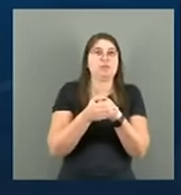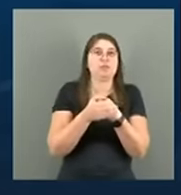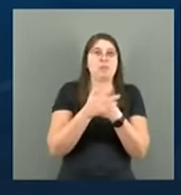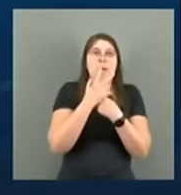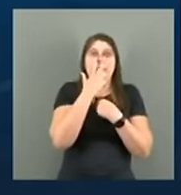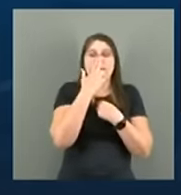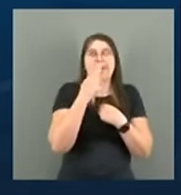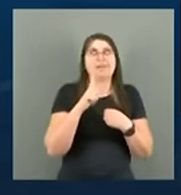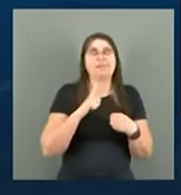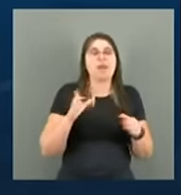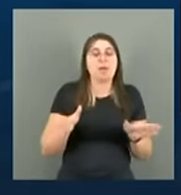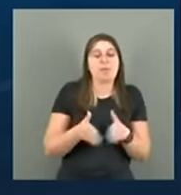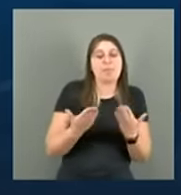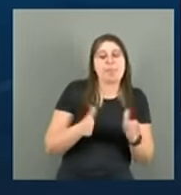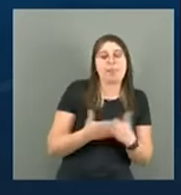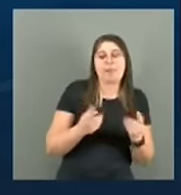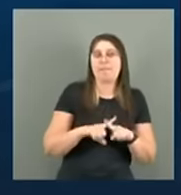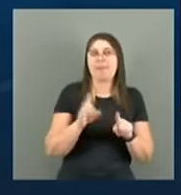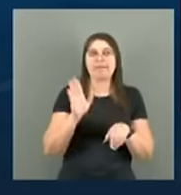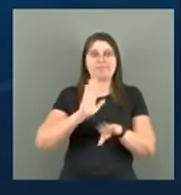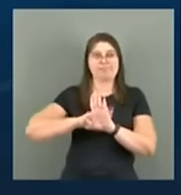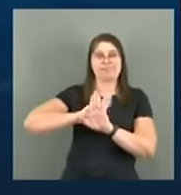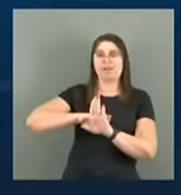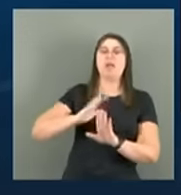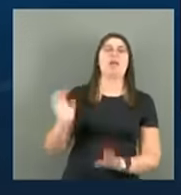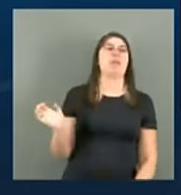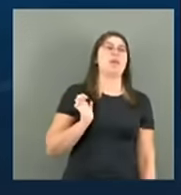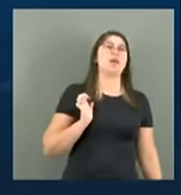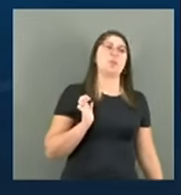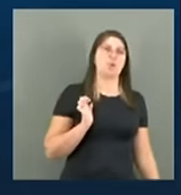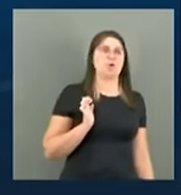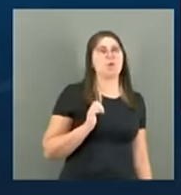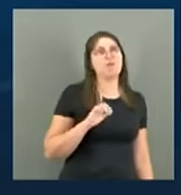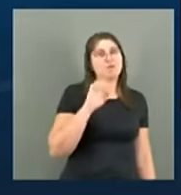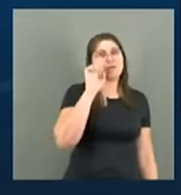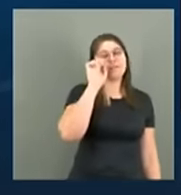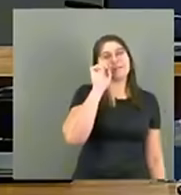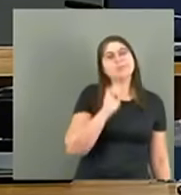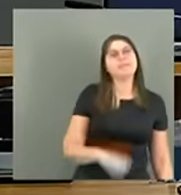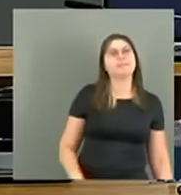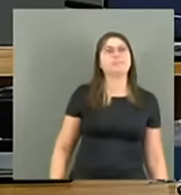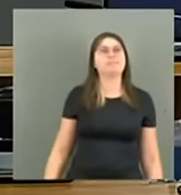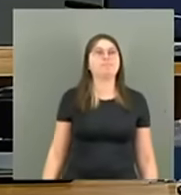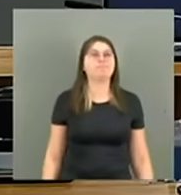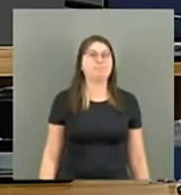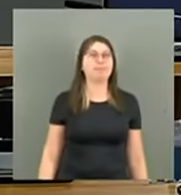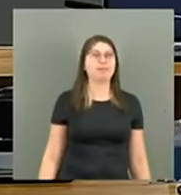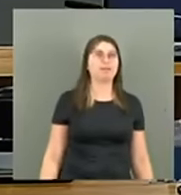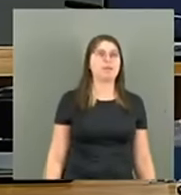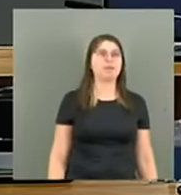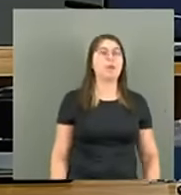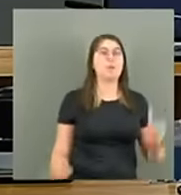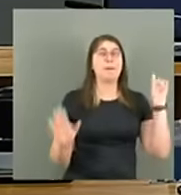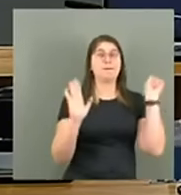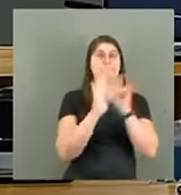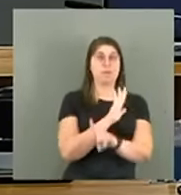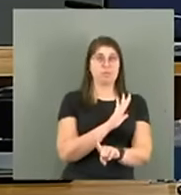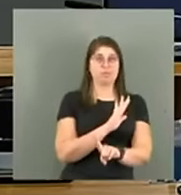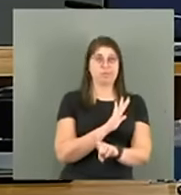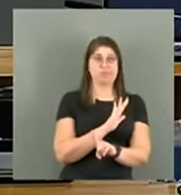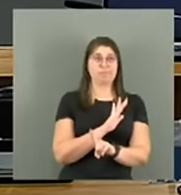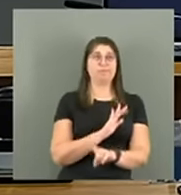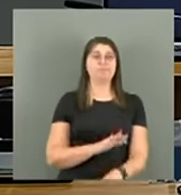gente tenha. Ô, William. E aí, mas receber, ele recebeu o dinheiro já meu. William, uma pergunta. Já que você está